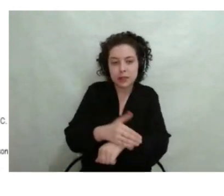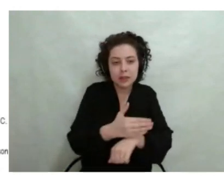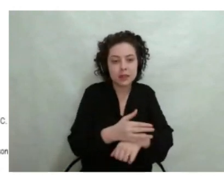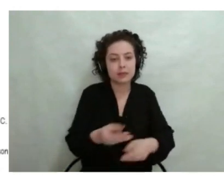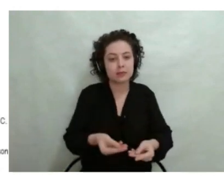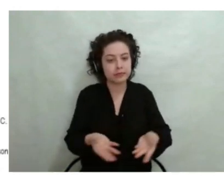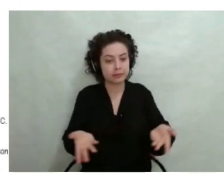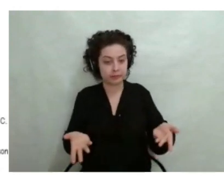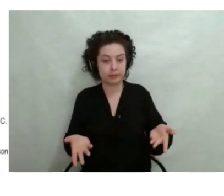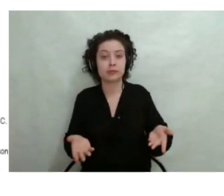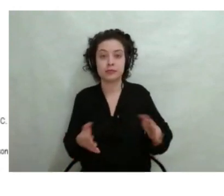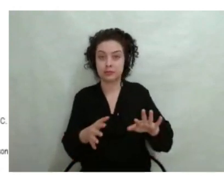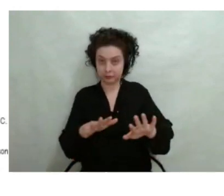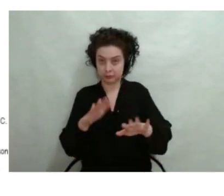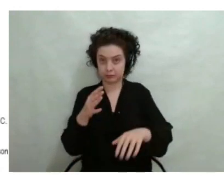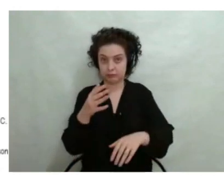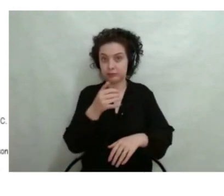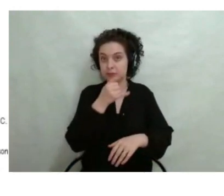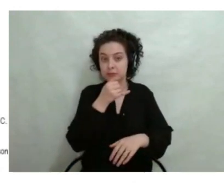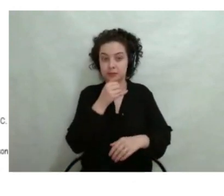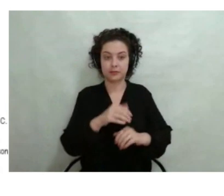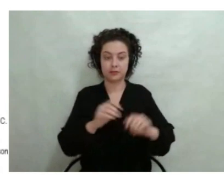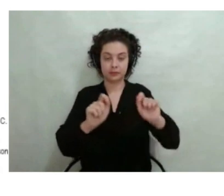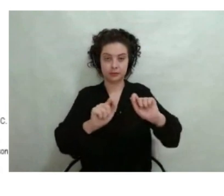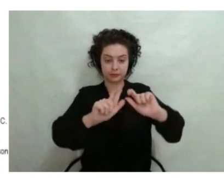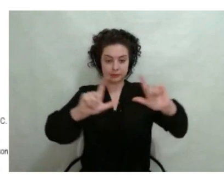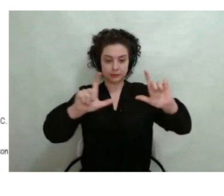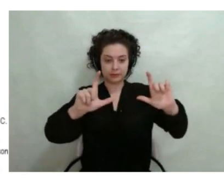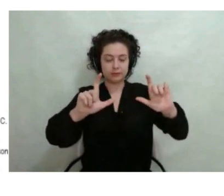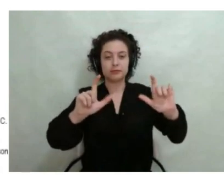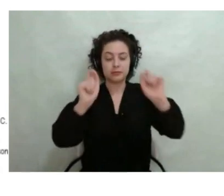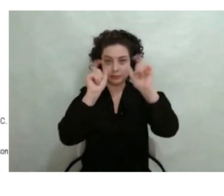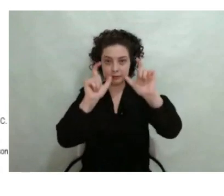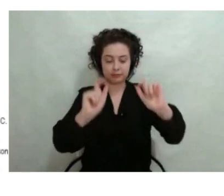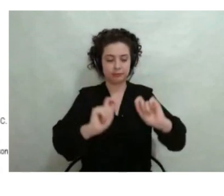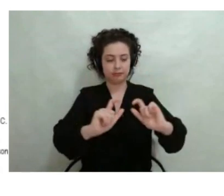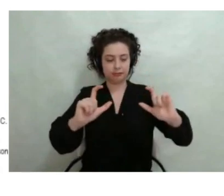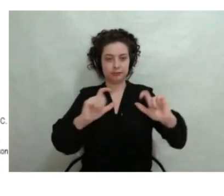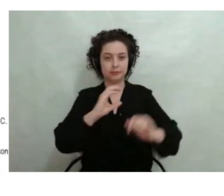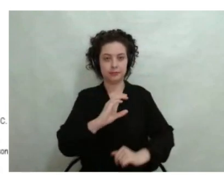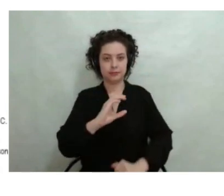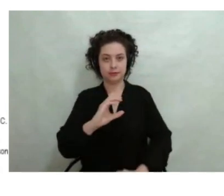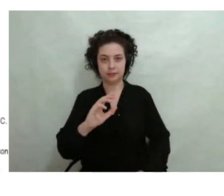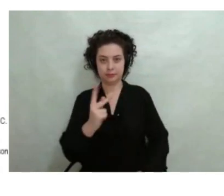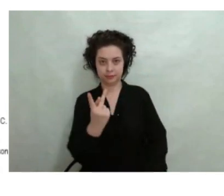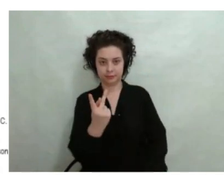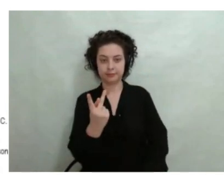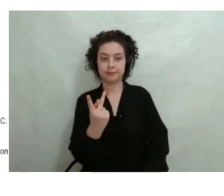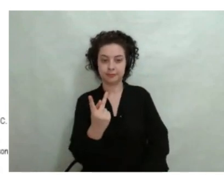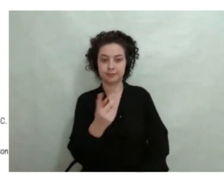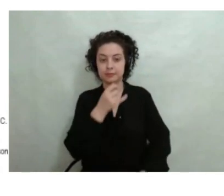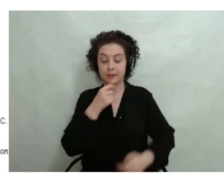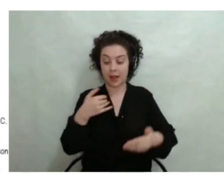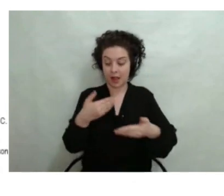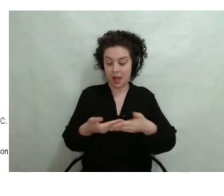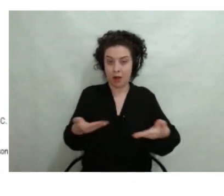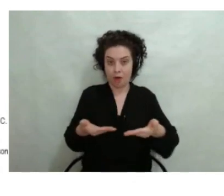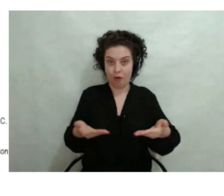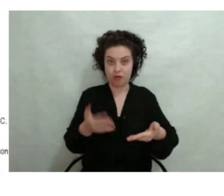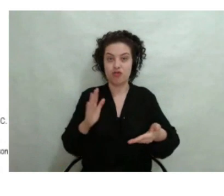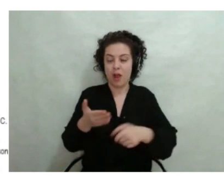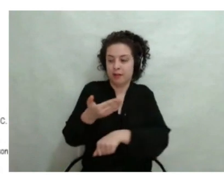Para vocês terem uma ideia, eu vou destacar alguns aqui. A nossa CCIH, até hoje, já treinou